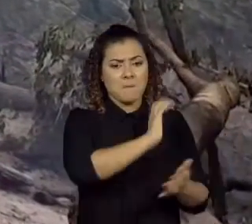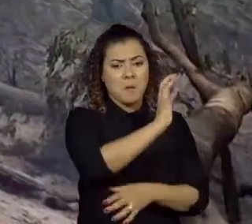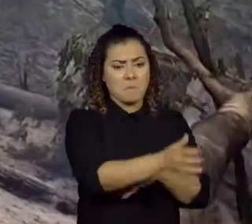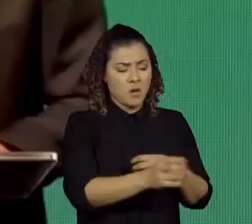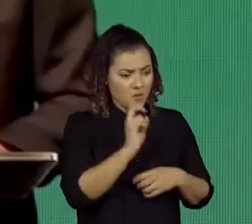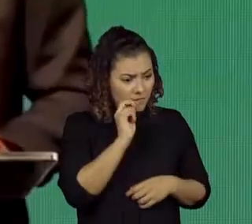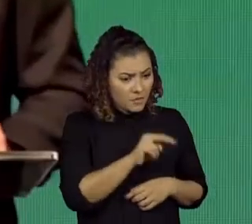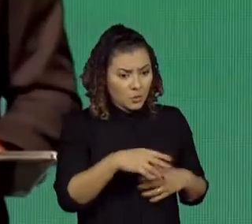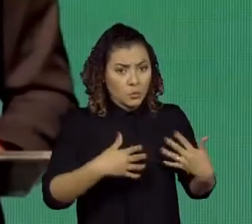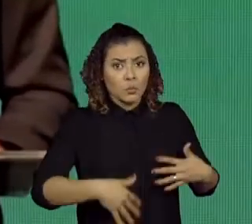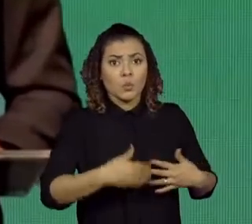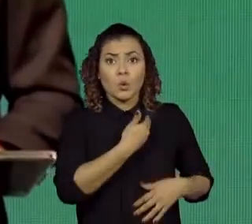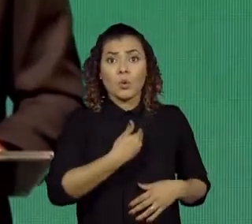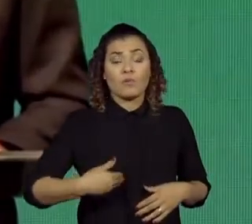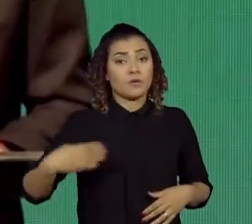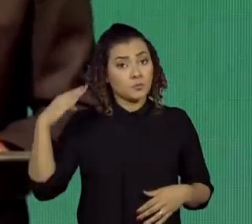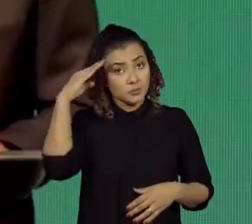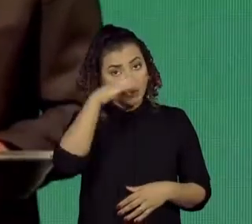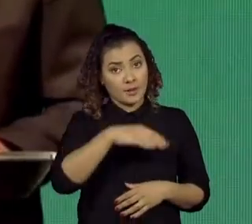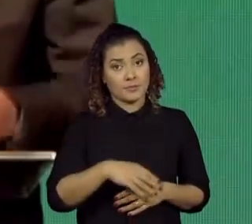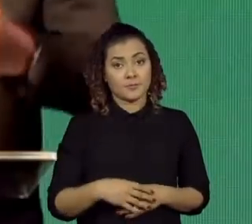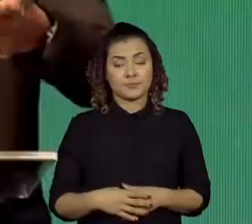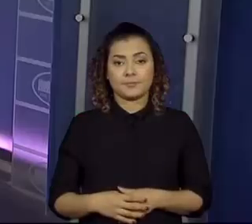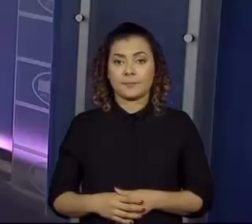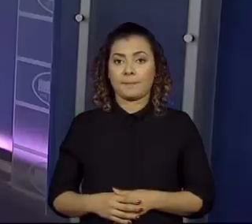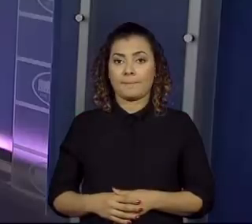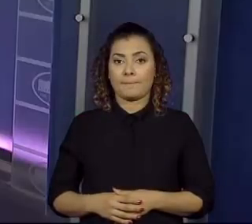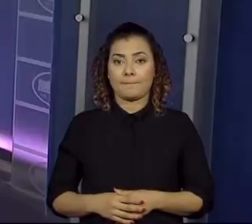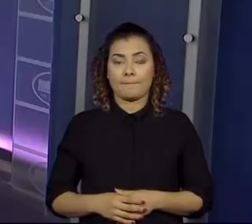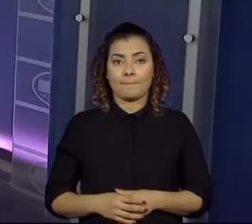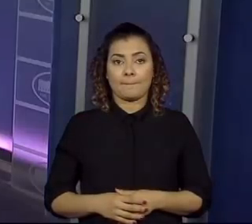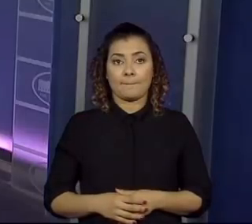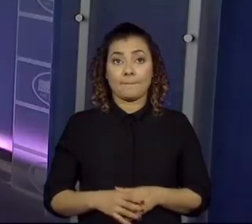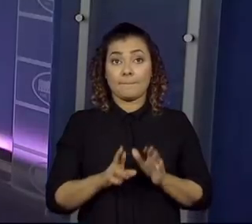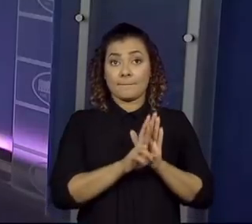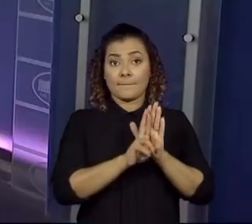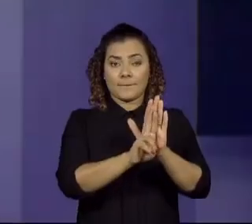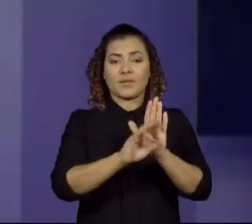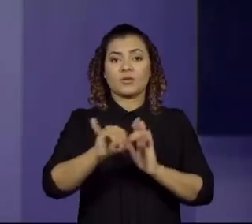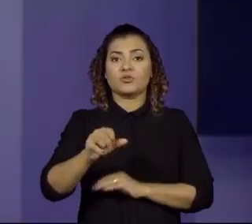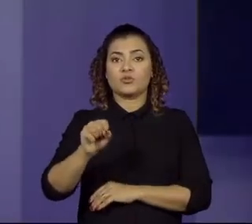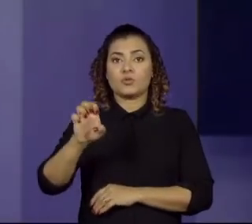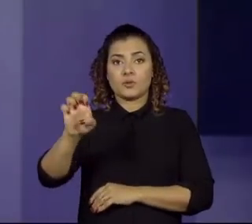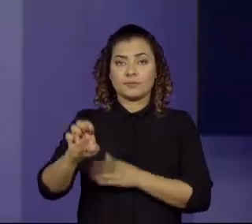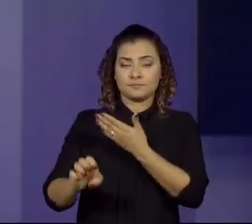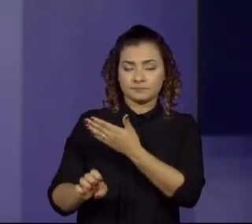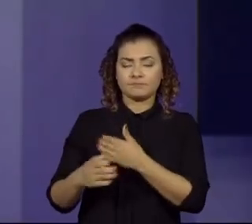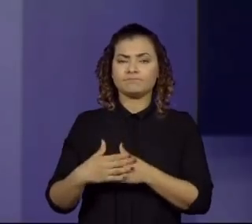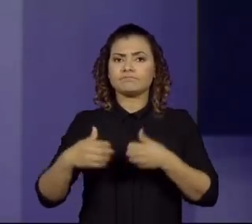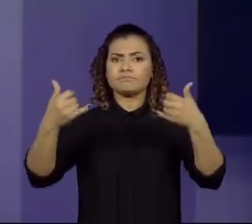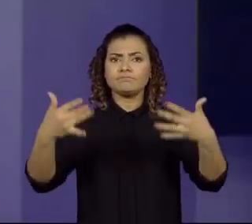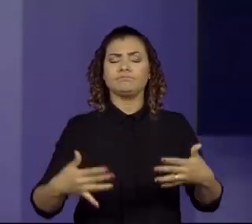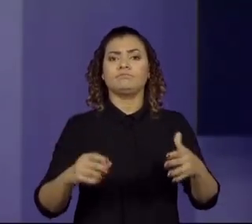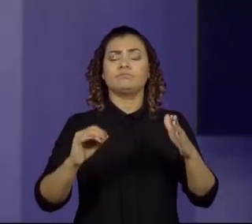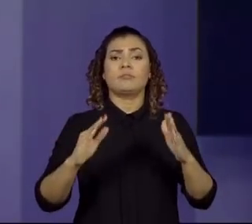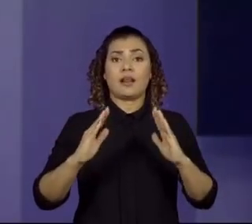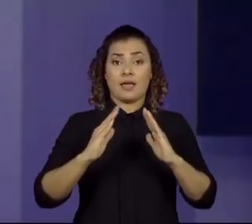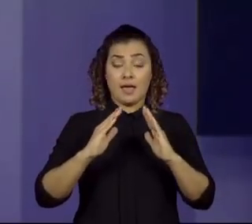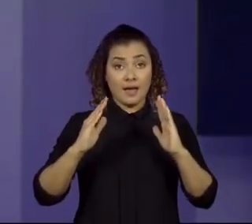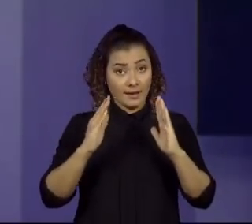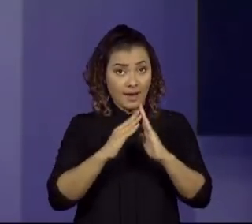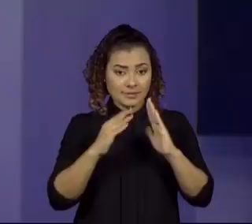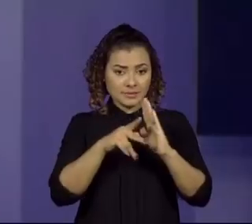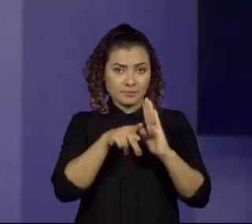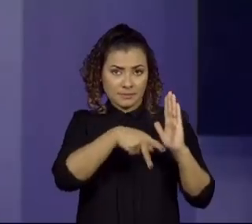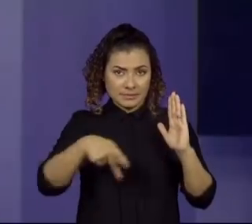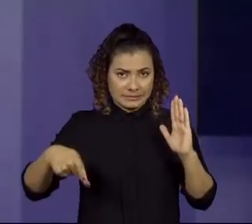verificado no governo Bolsonaro. A porta-voz do presidente Joe Biden disse que a Casa Branca pede um